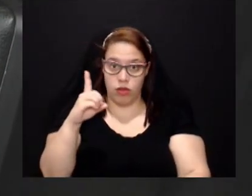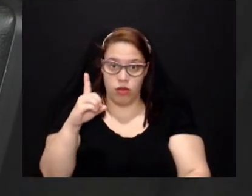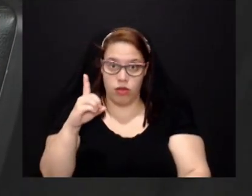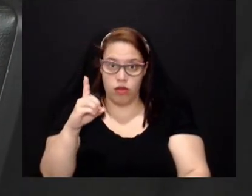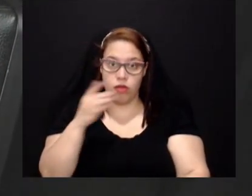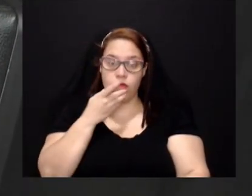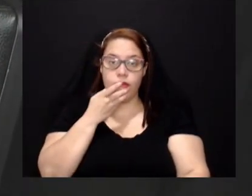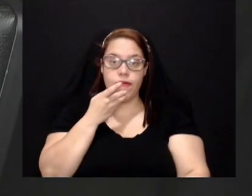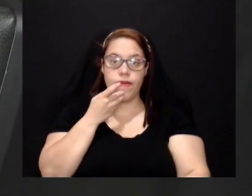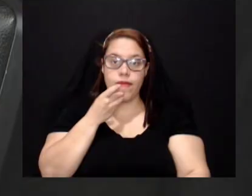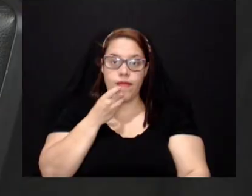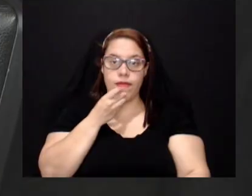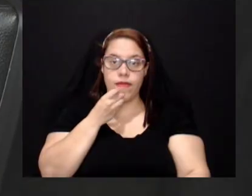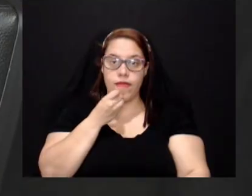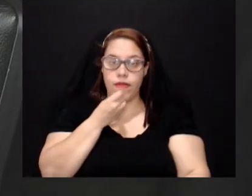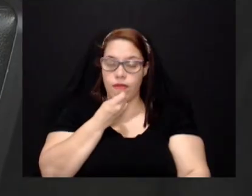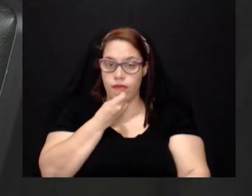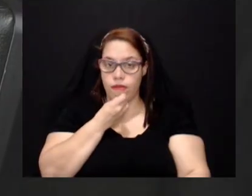nossa rede,